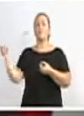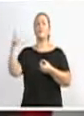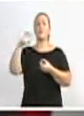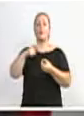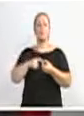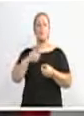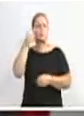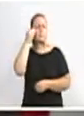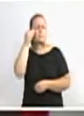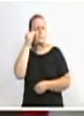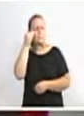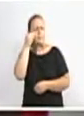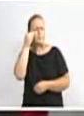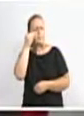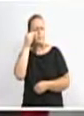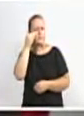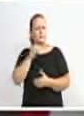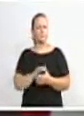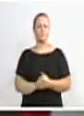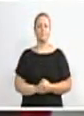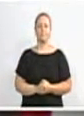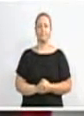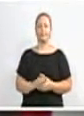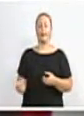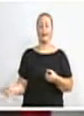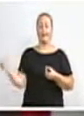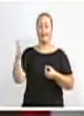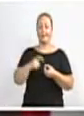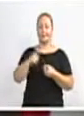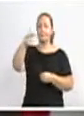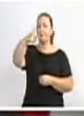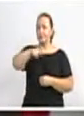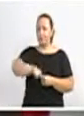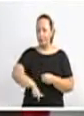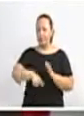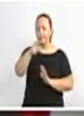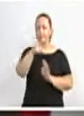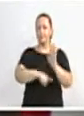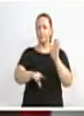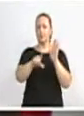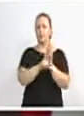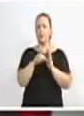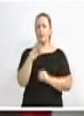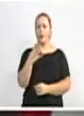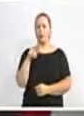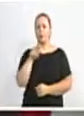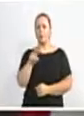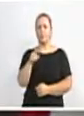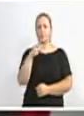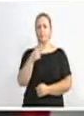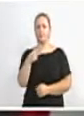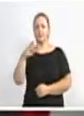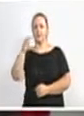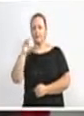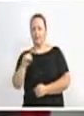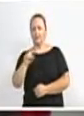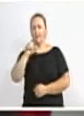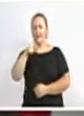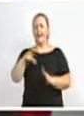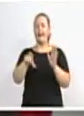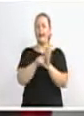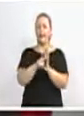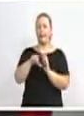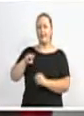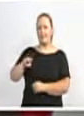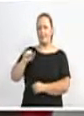retomou essa praga e recolocou o projeto de lei 4.330, o dito projeto de lei Mabel, ou